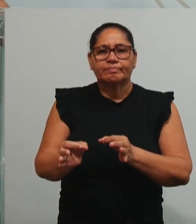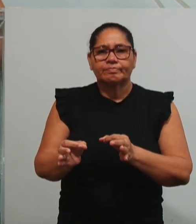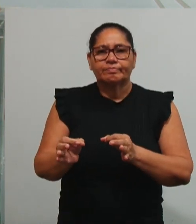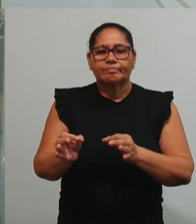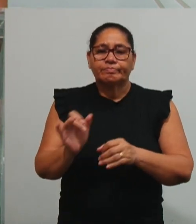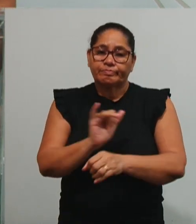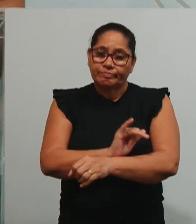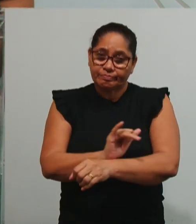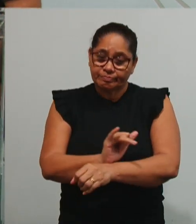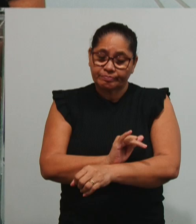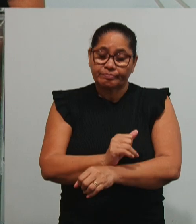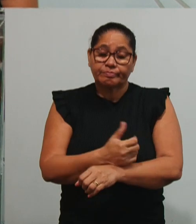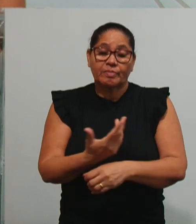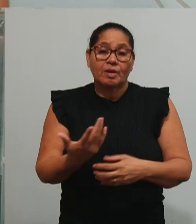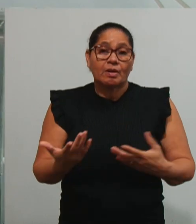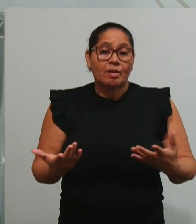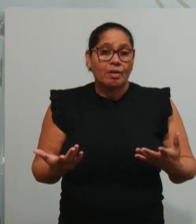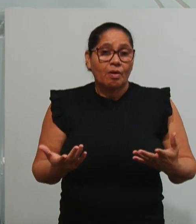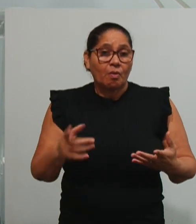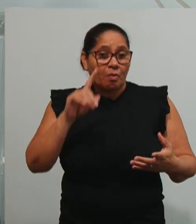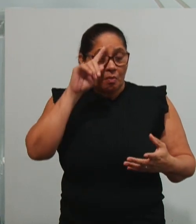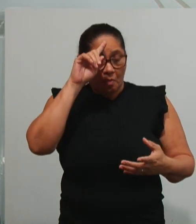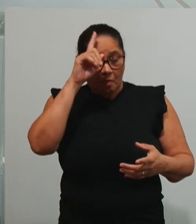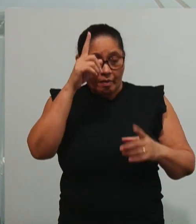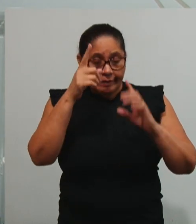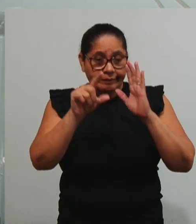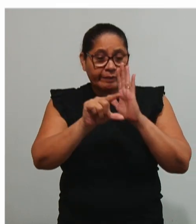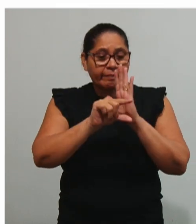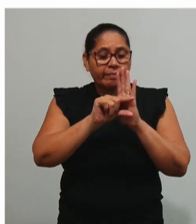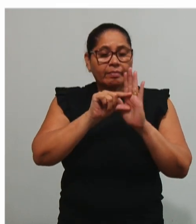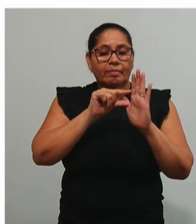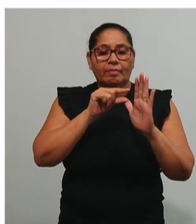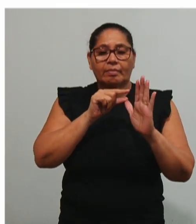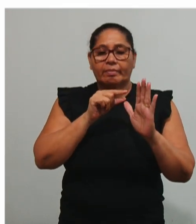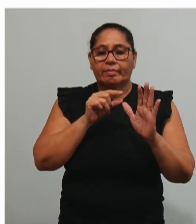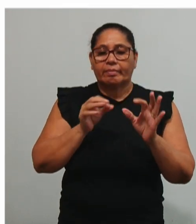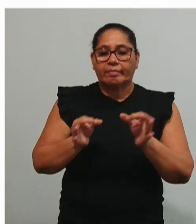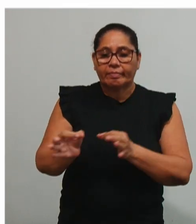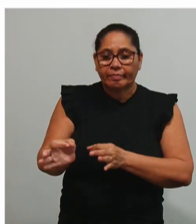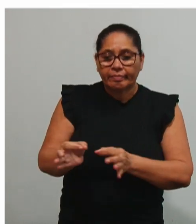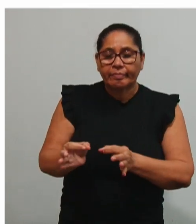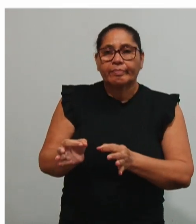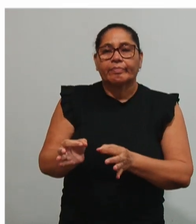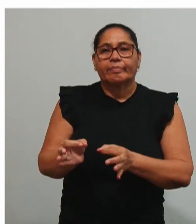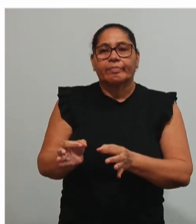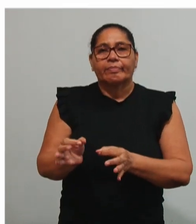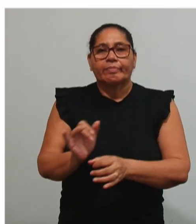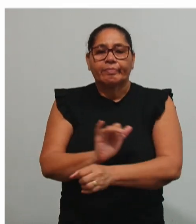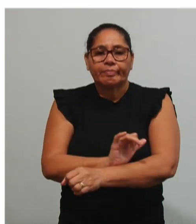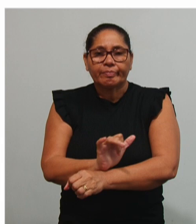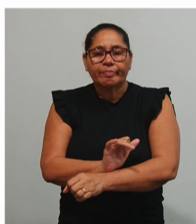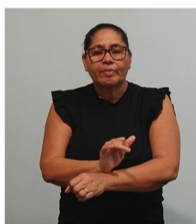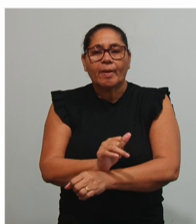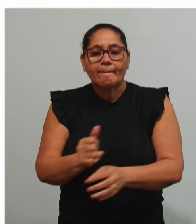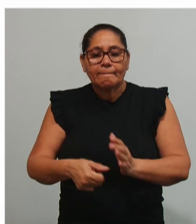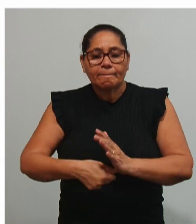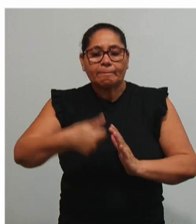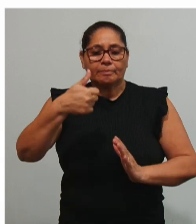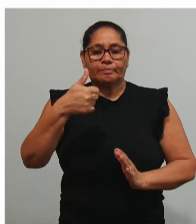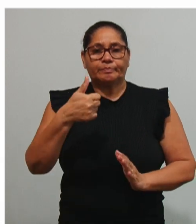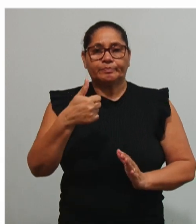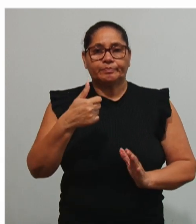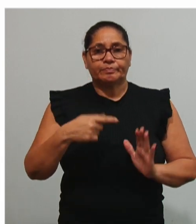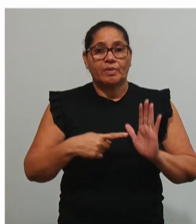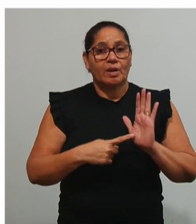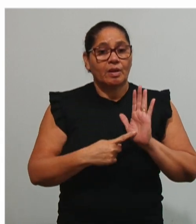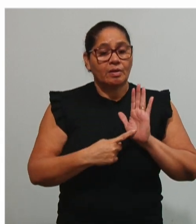estratégia. E aí, qual que é a ideia desse capítulo Planejamento e Estratégia, né? Primeiro, ele traz